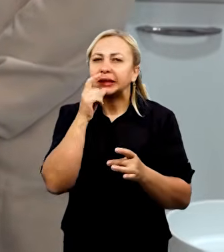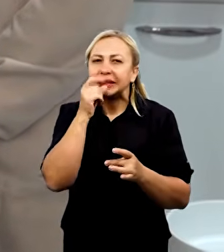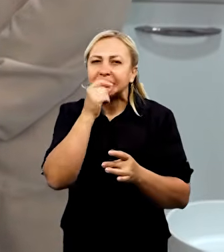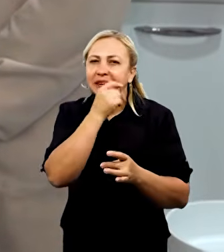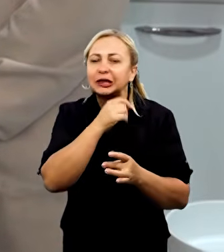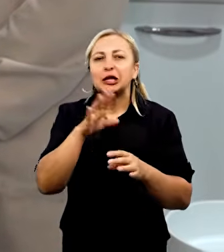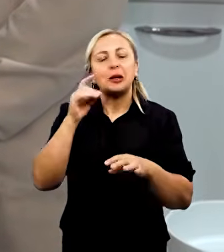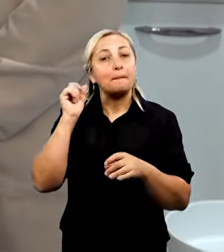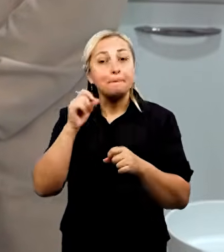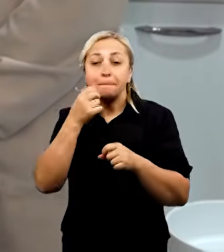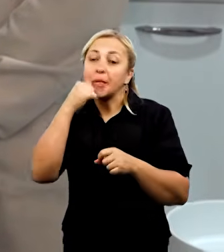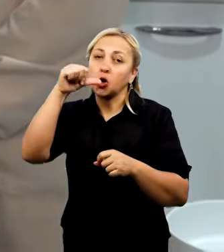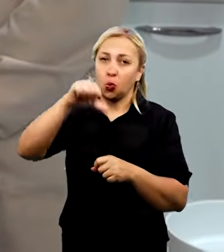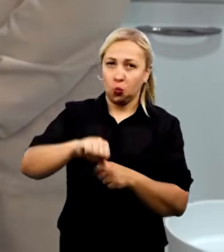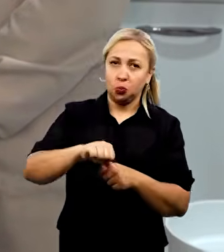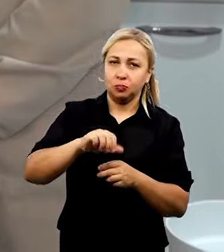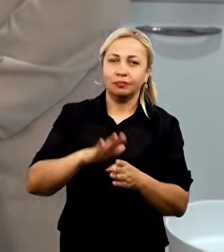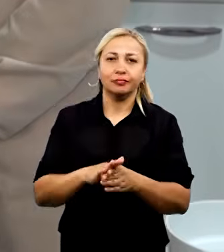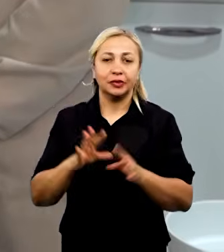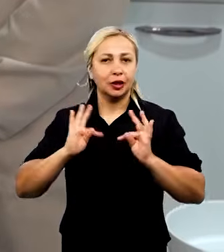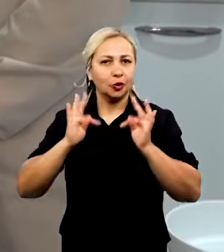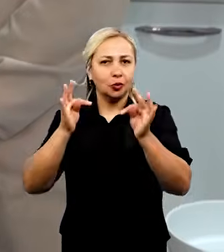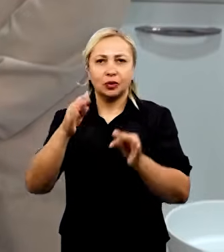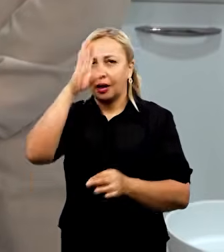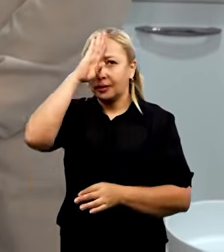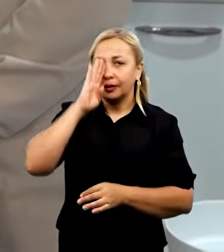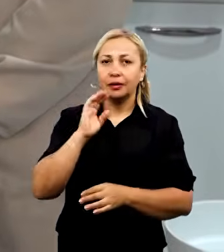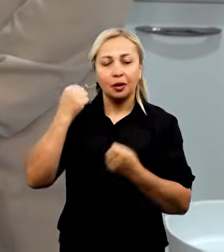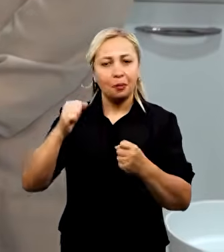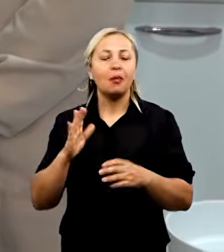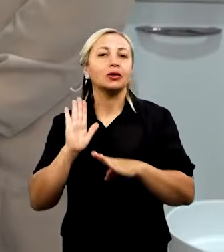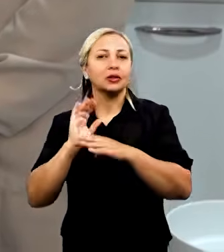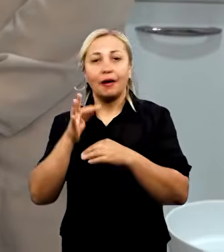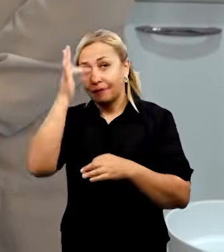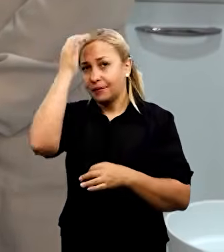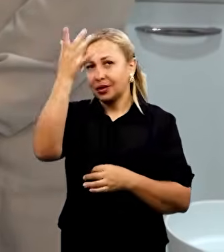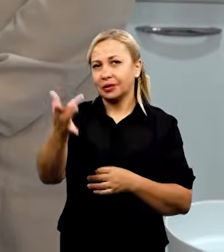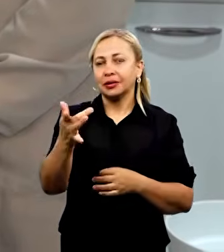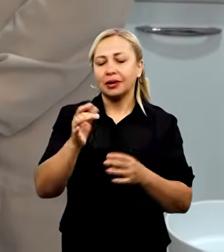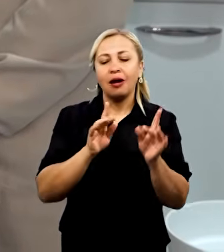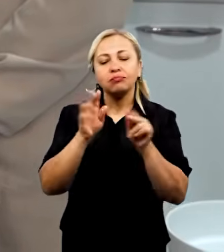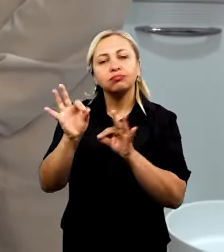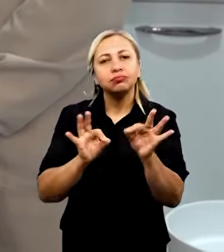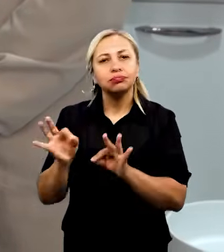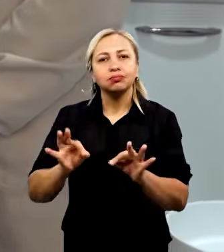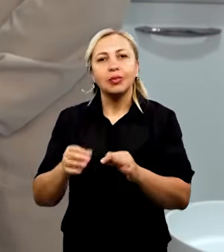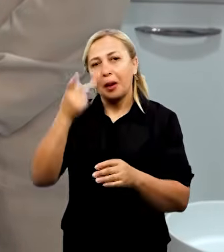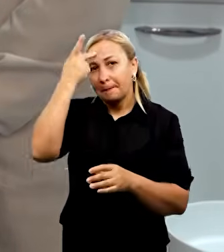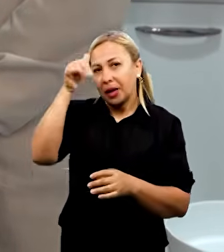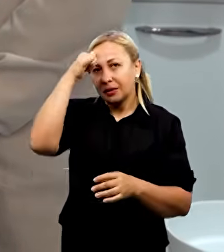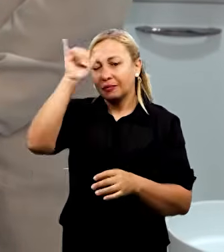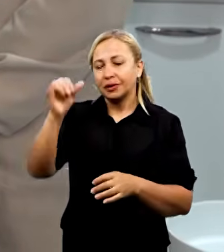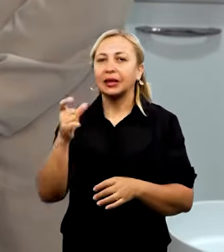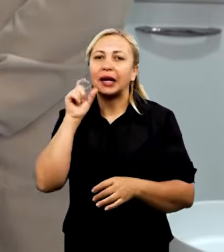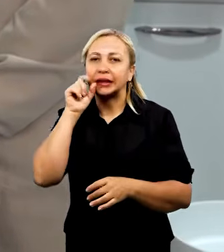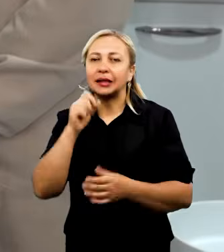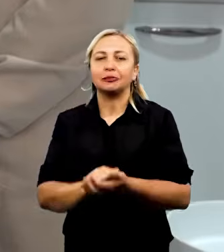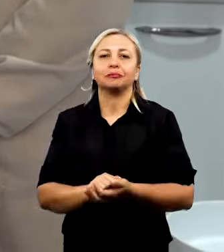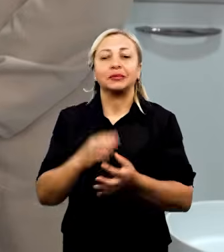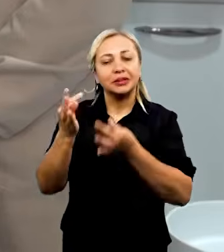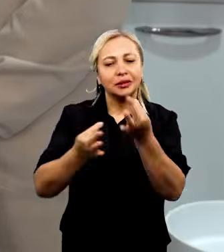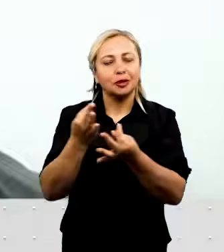mais afetados. A tecnologia é gratuita e pode facilitar o planejamento de ações preventivas